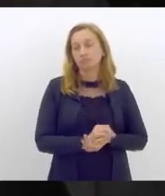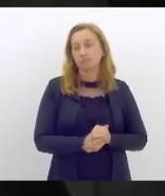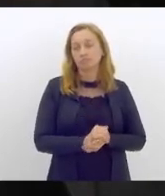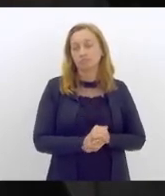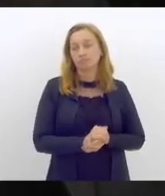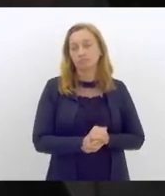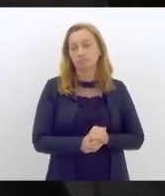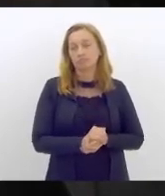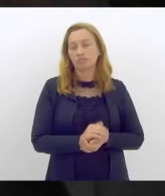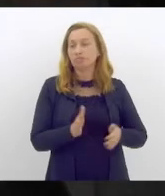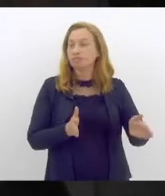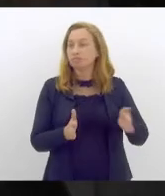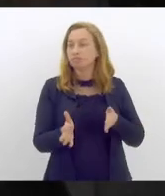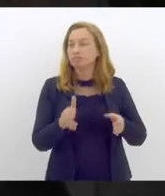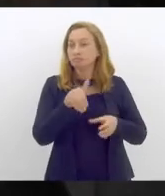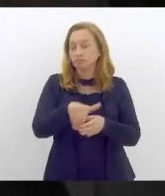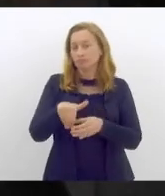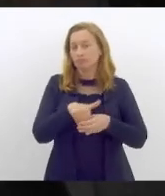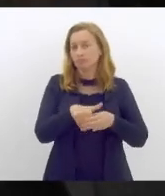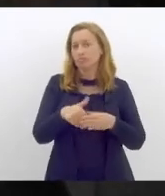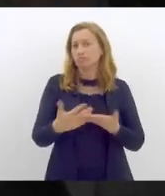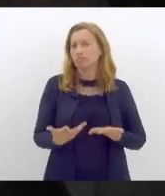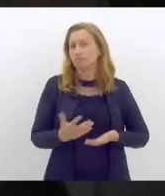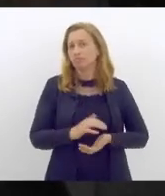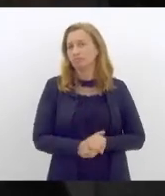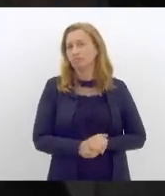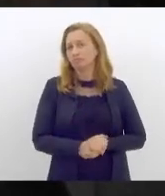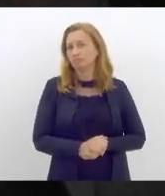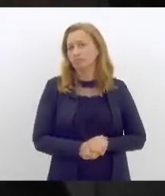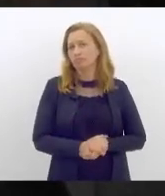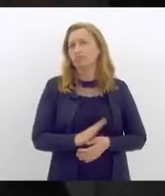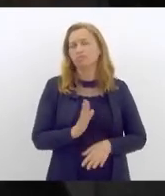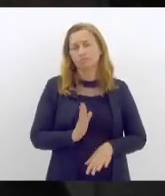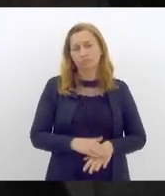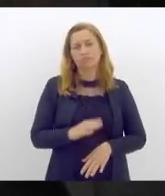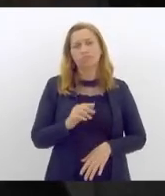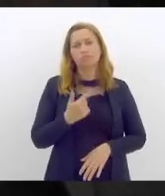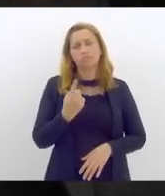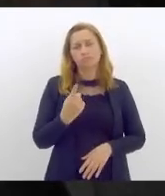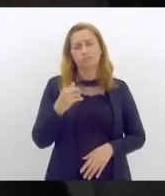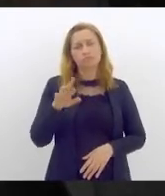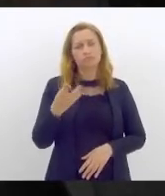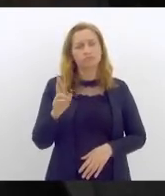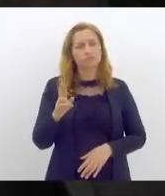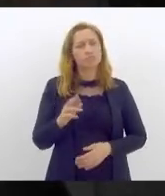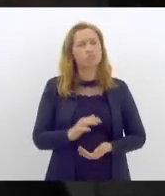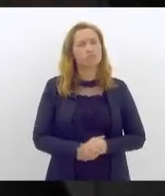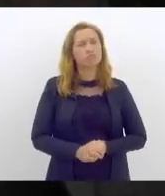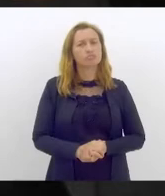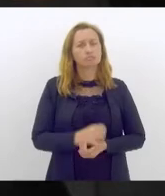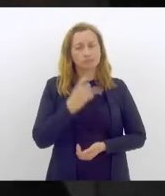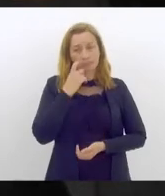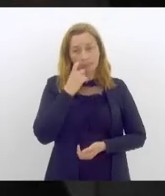em pleno período eleitoral já foi mais de um bilhão de reais